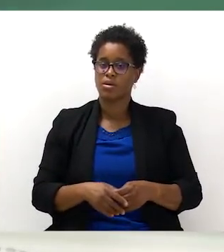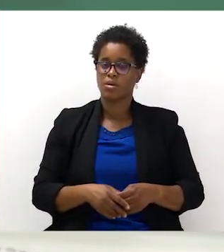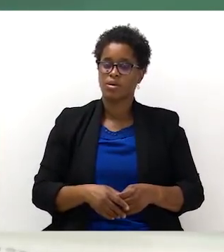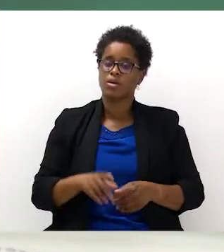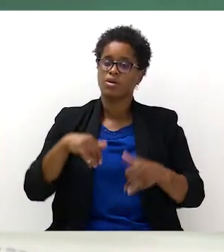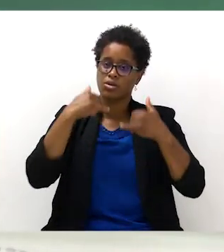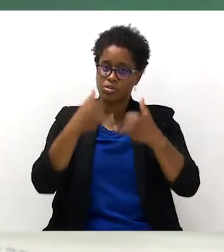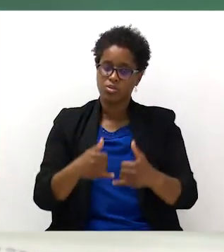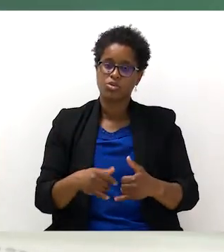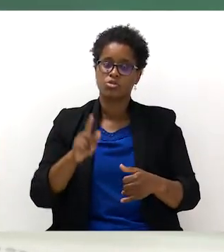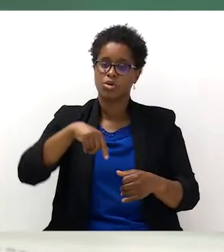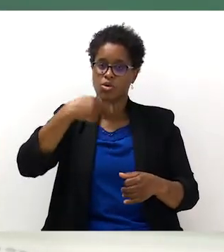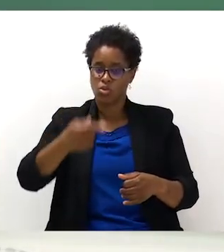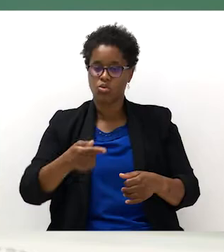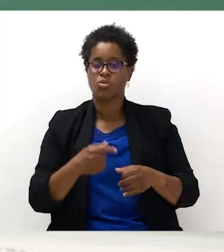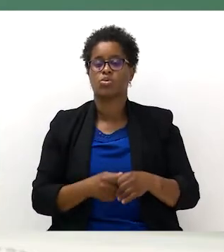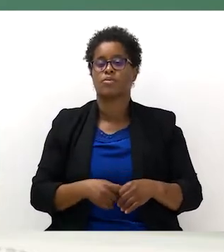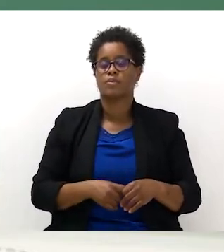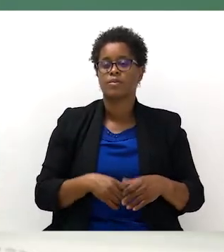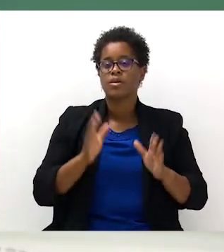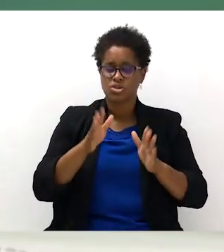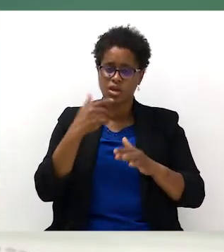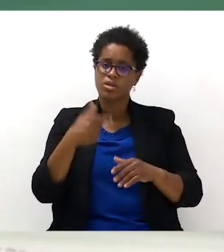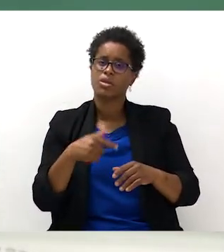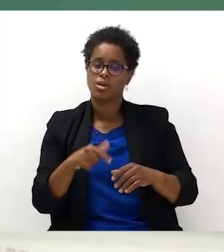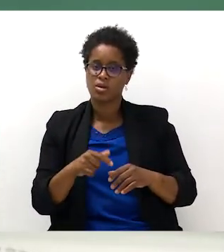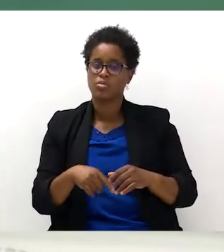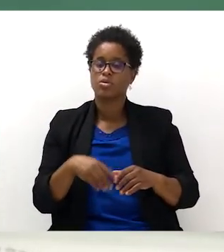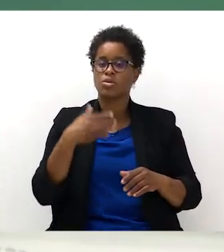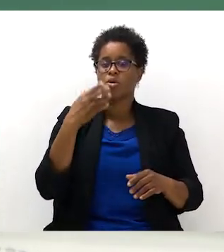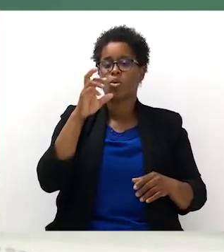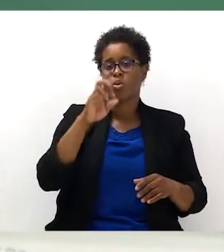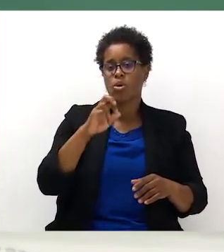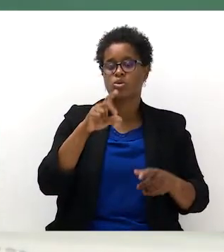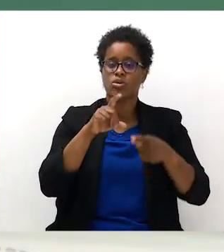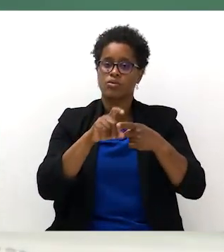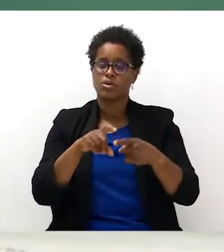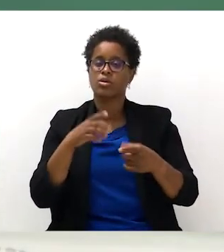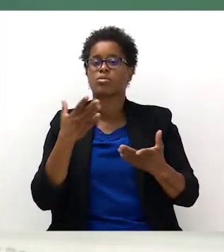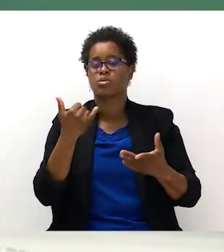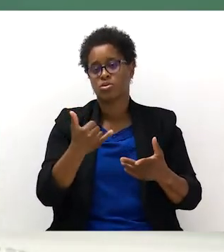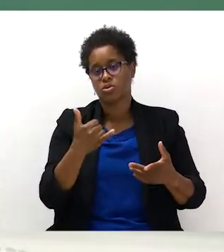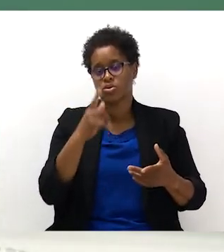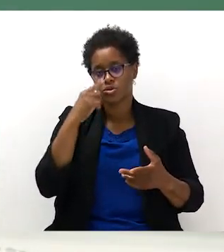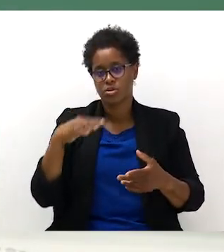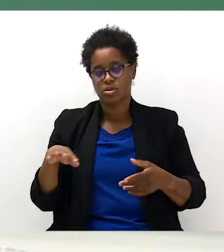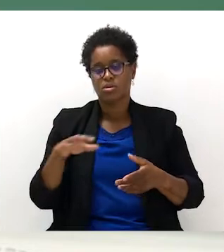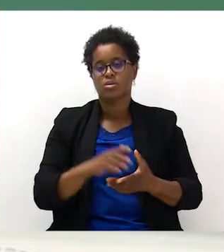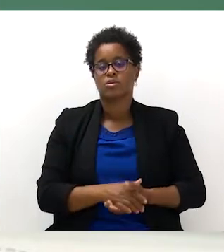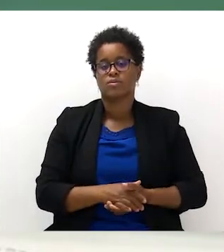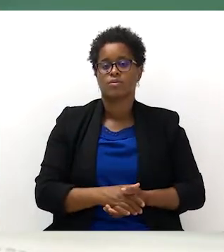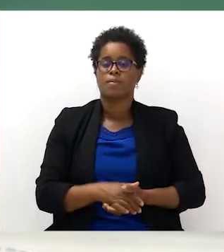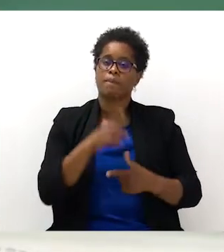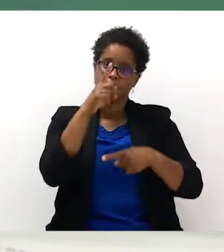e depois para o outro. Então já temos o 8 dividimos por 2 meninos,